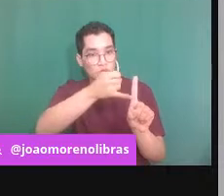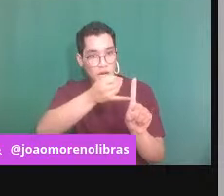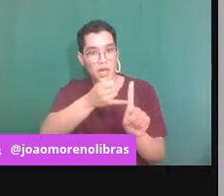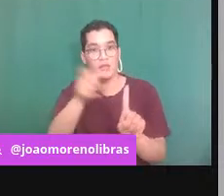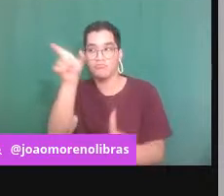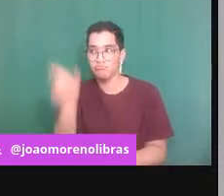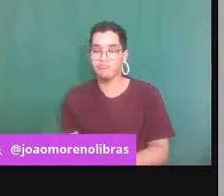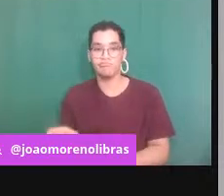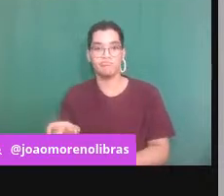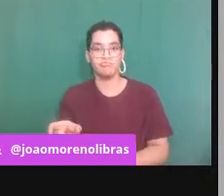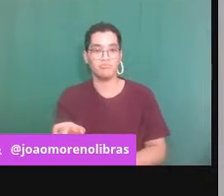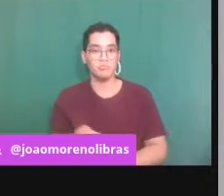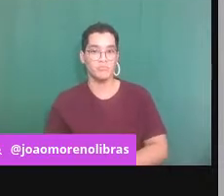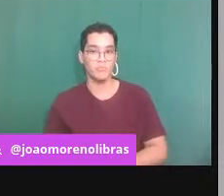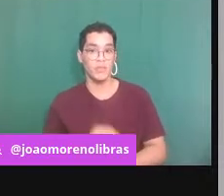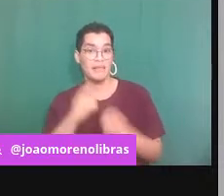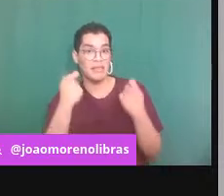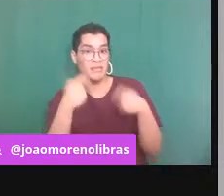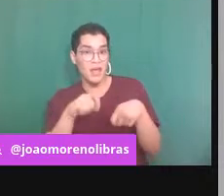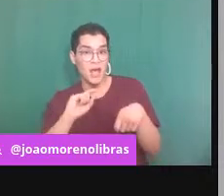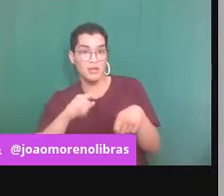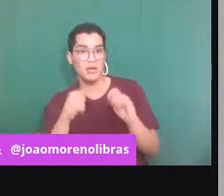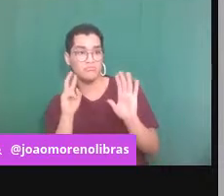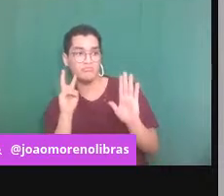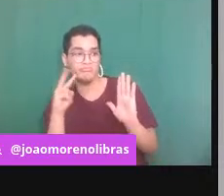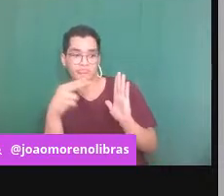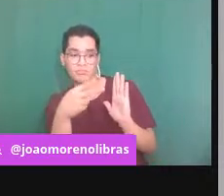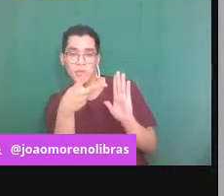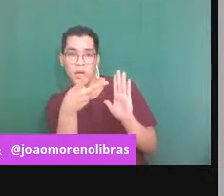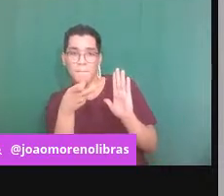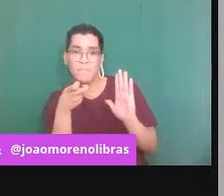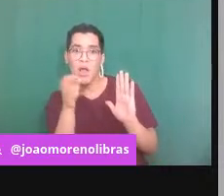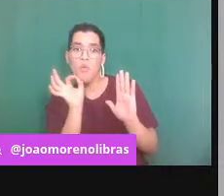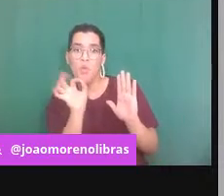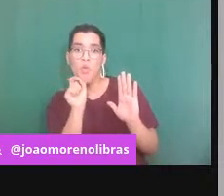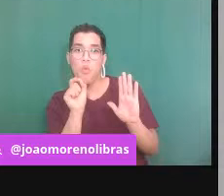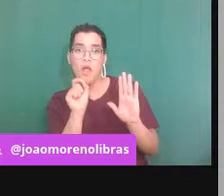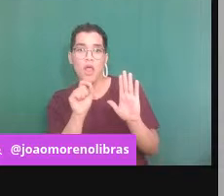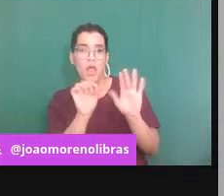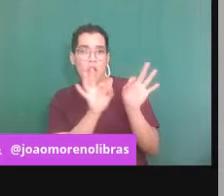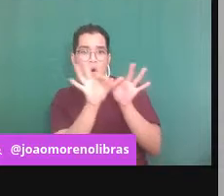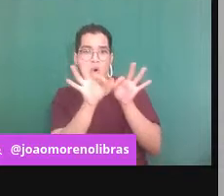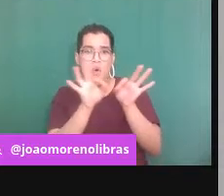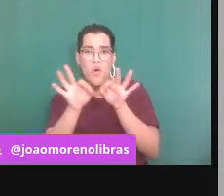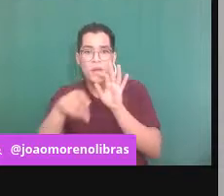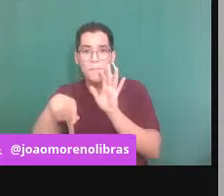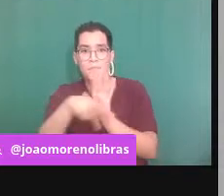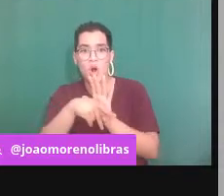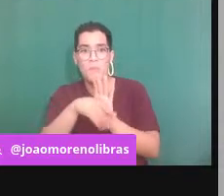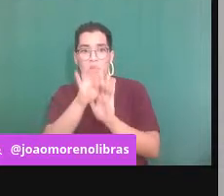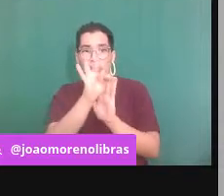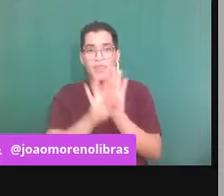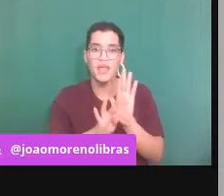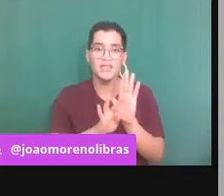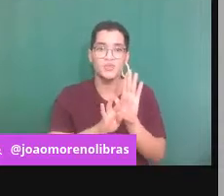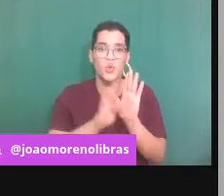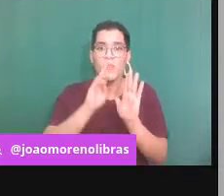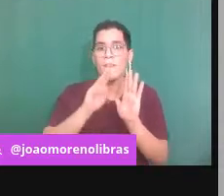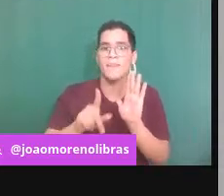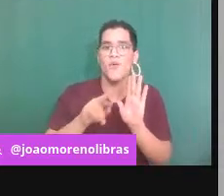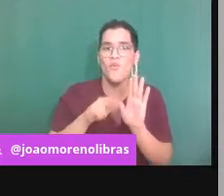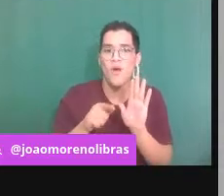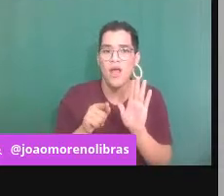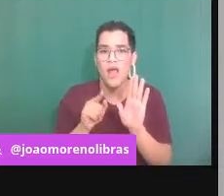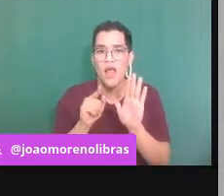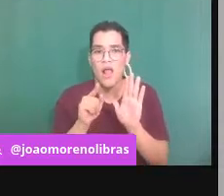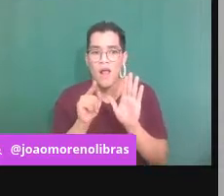podemos analisar, sim, toda a organização textual, mas nunca isoladamente. Nós podemos olhar todos